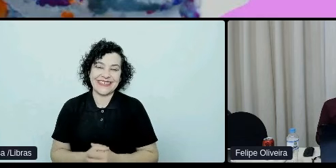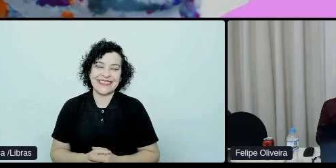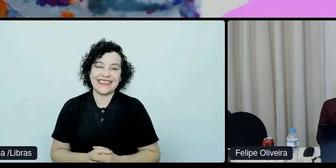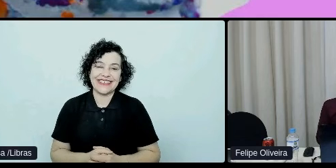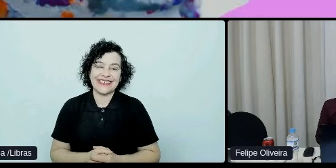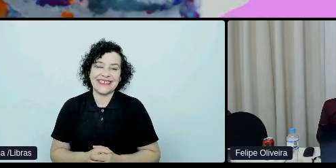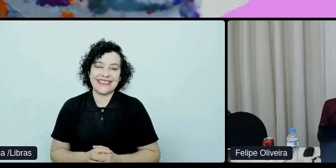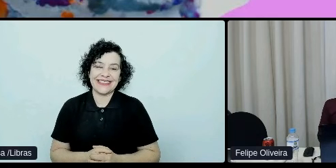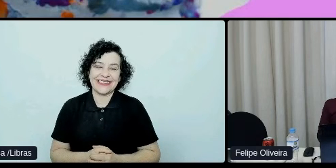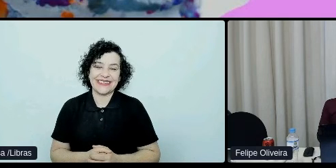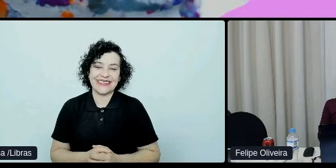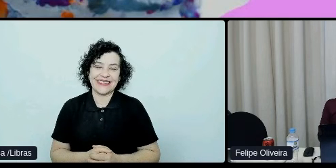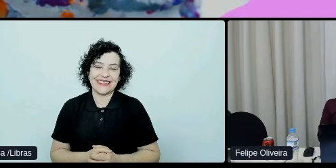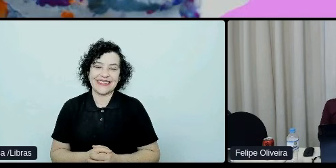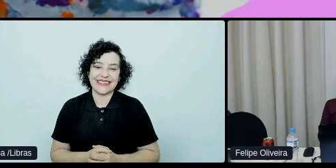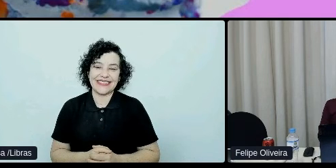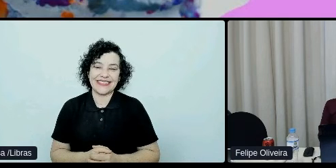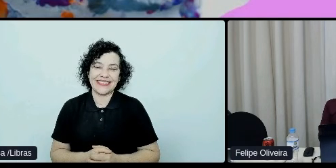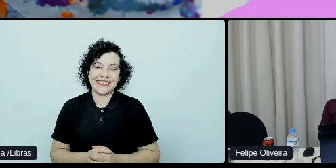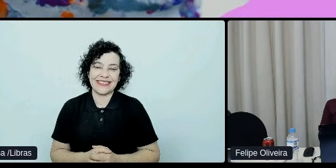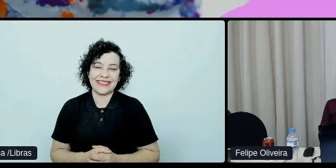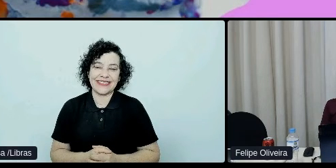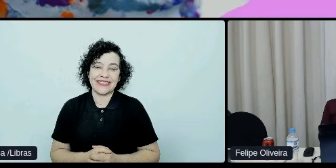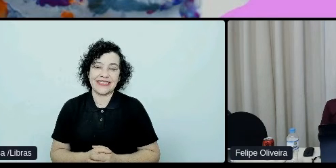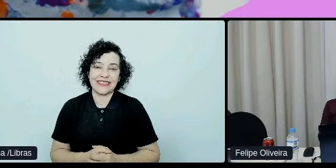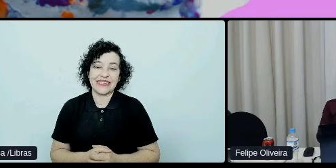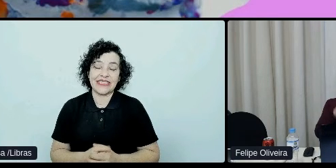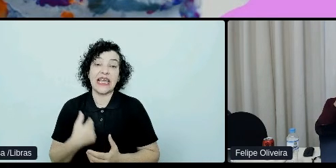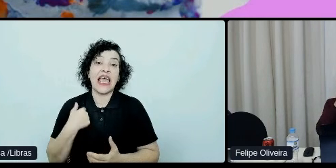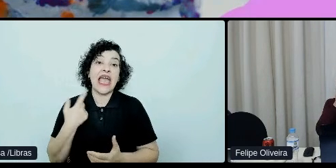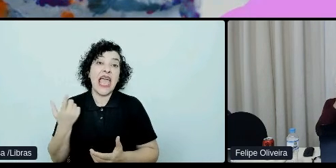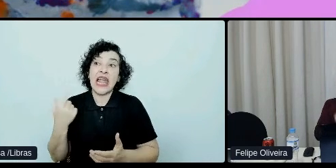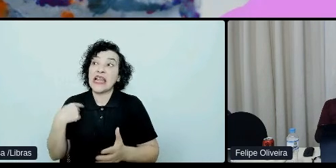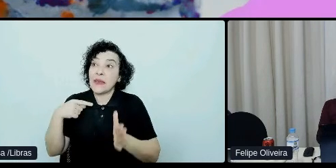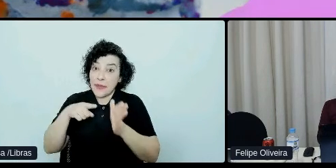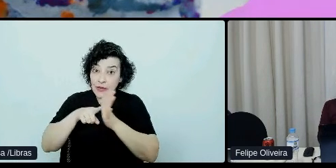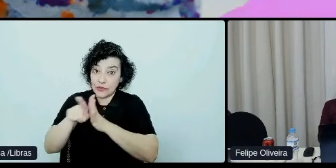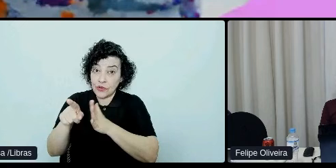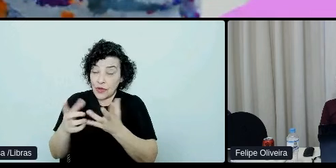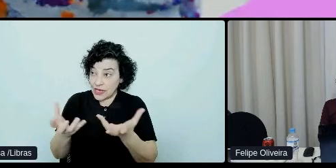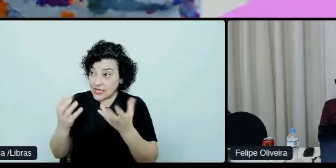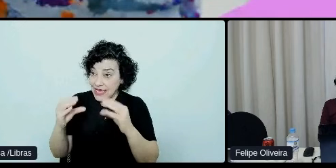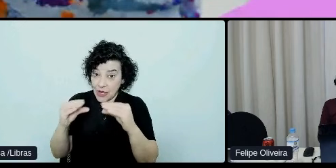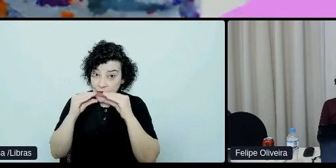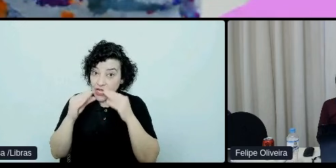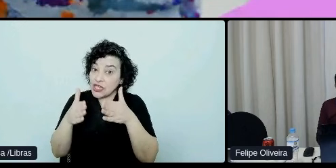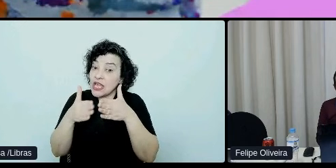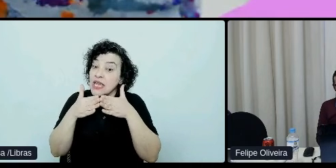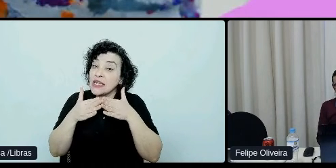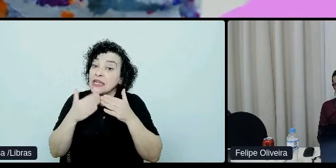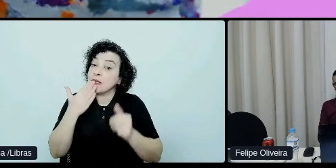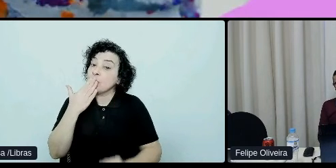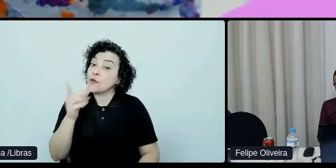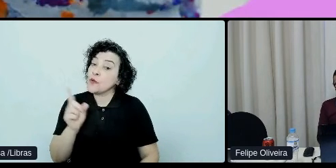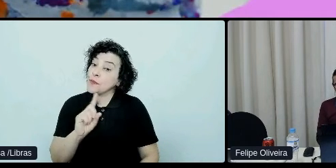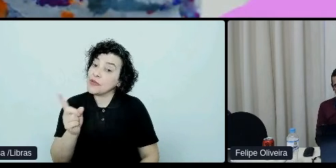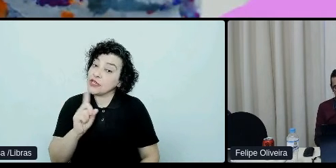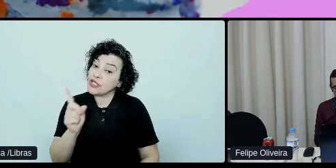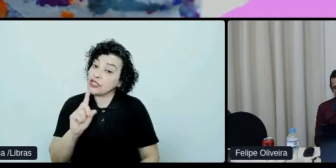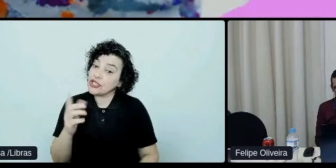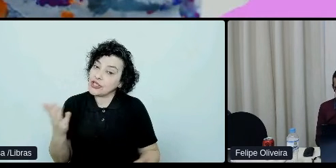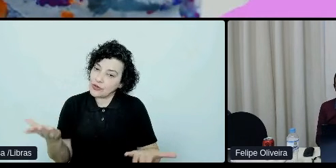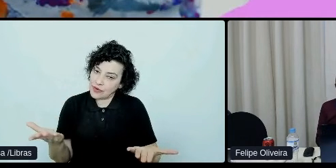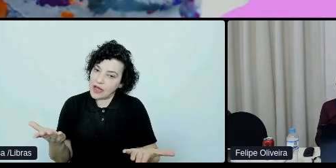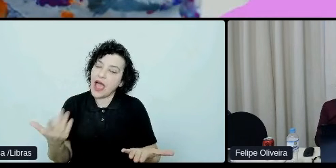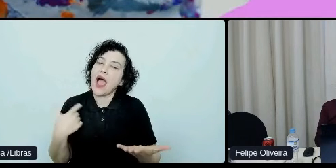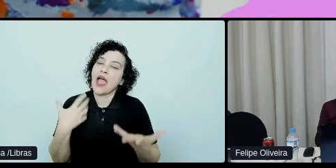Né? Mas ele perguntou se eu queria fazer um lanche. Ele não me pediu para fazer um lanche. Se ele me pedir para fazer um lanche, eu não vou negar.